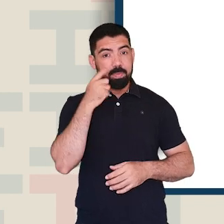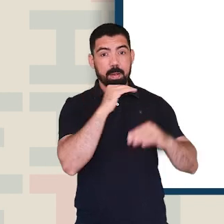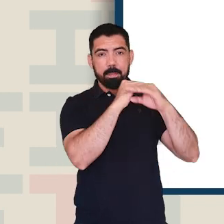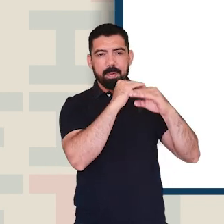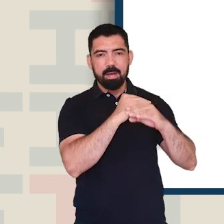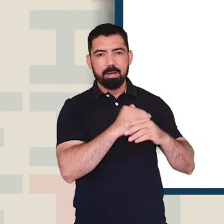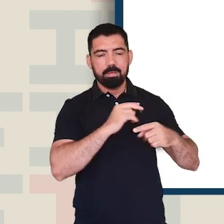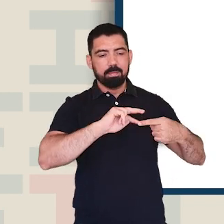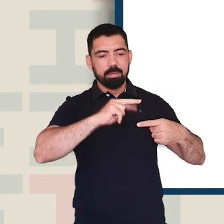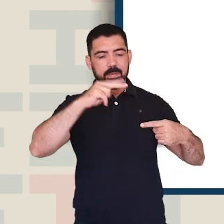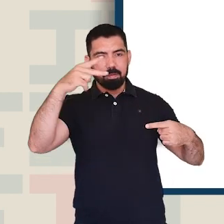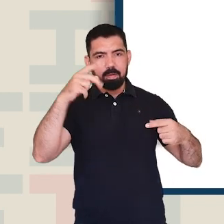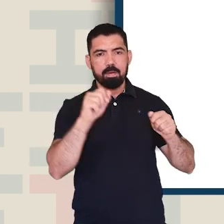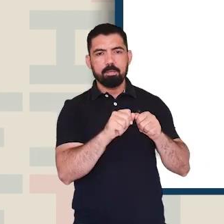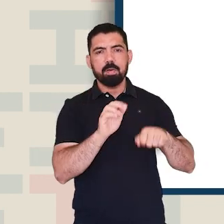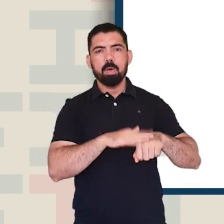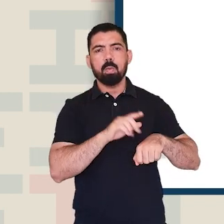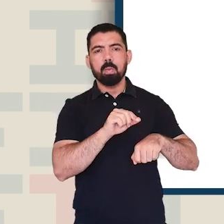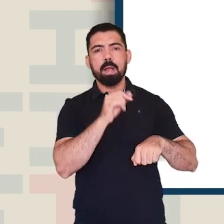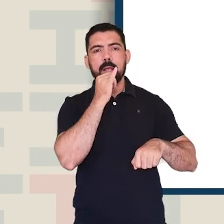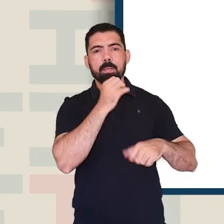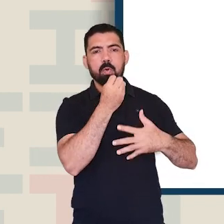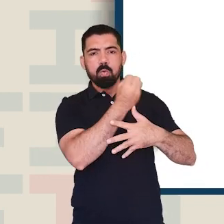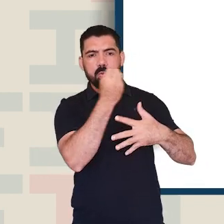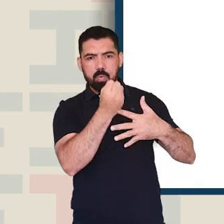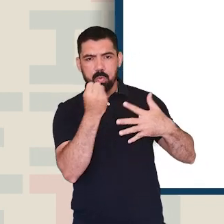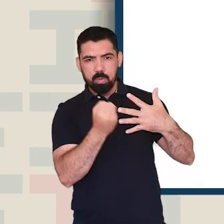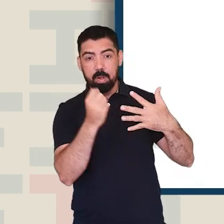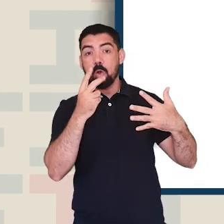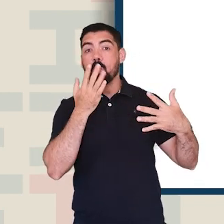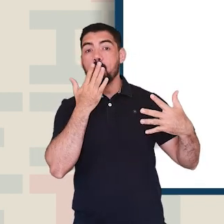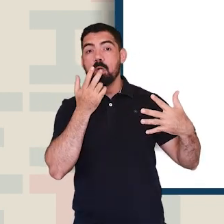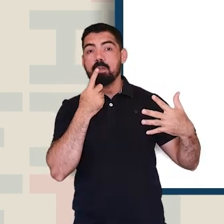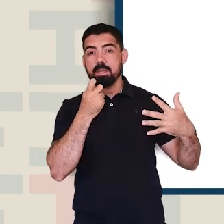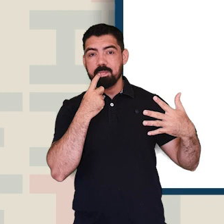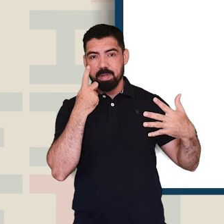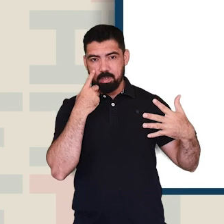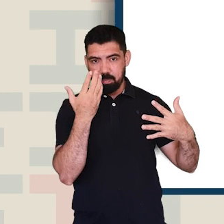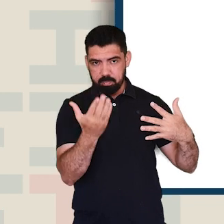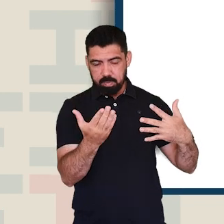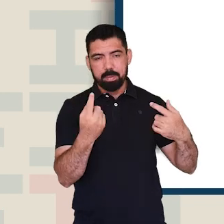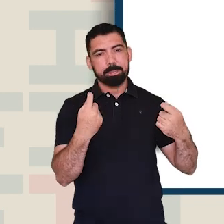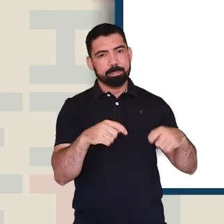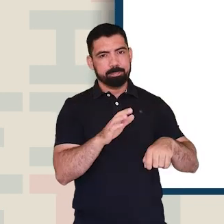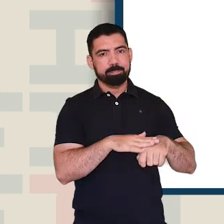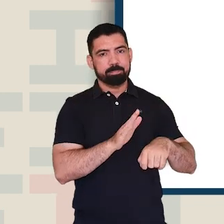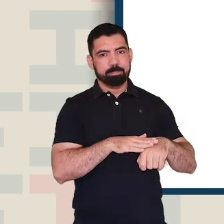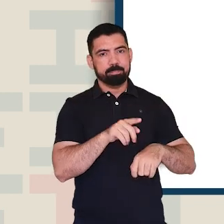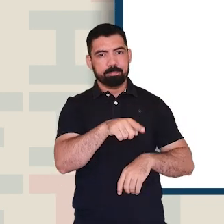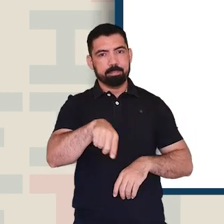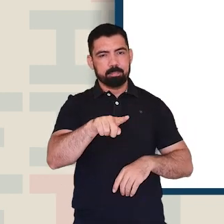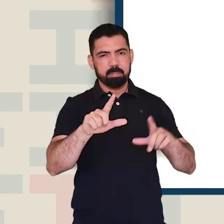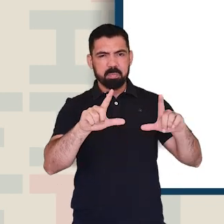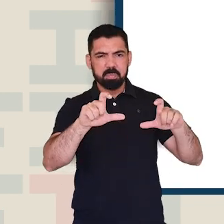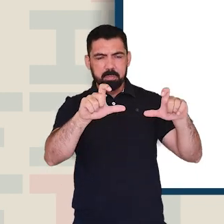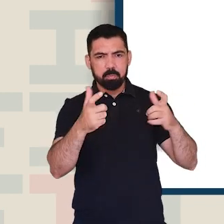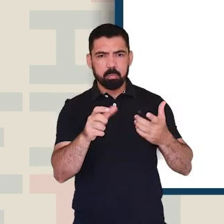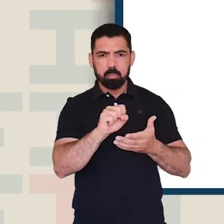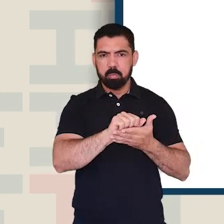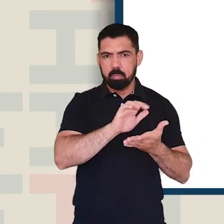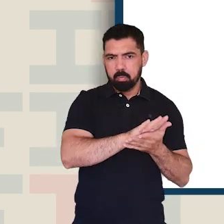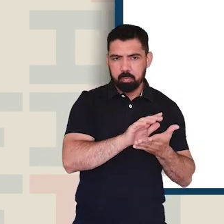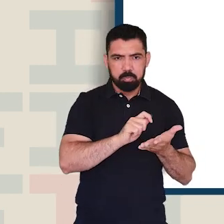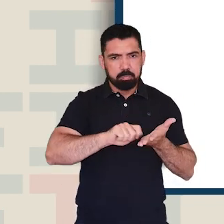o padrão de escala que você faz, onde a nota que está em vermelho aí, pessoal, é bom vocês fazerem um print